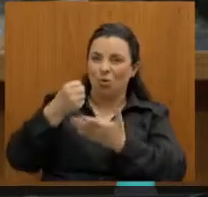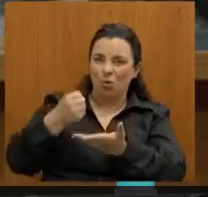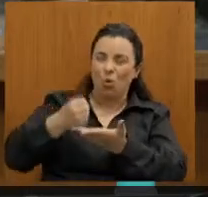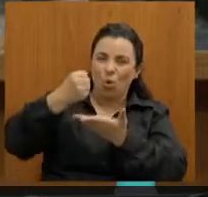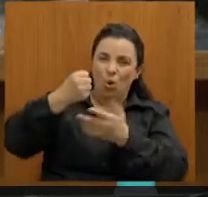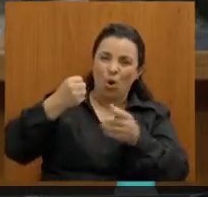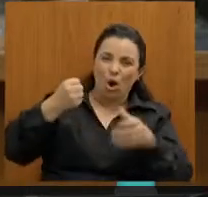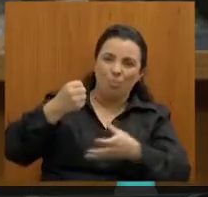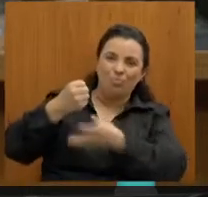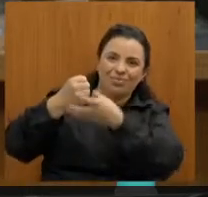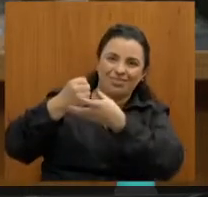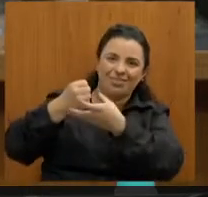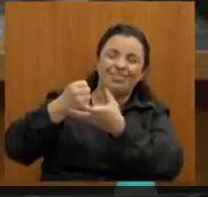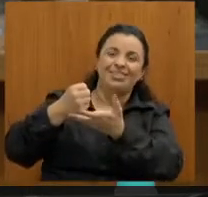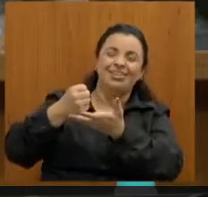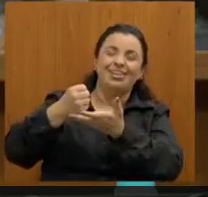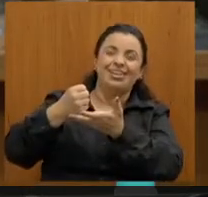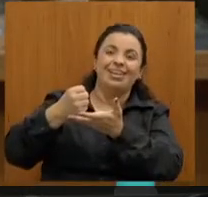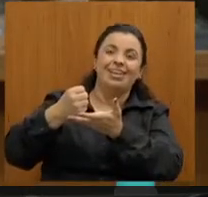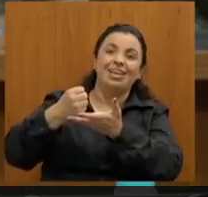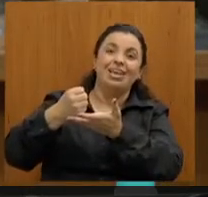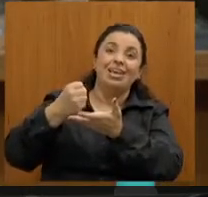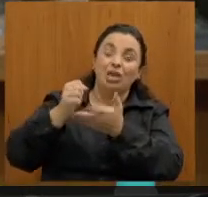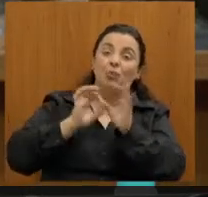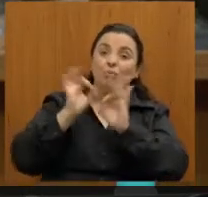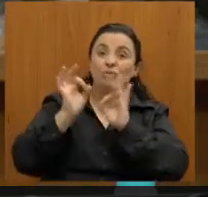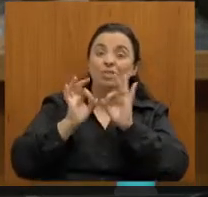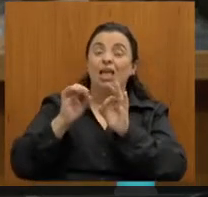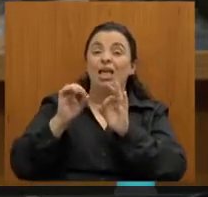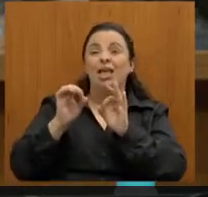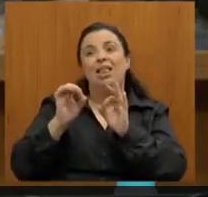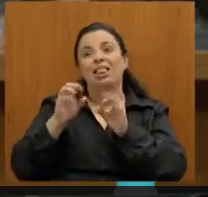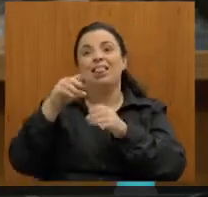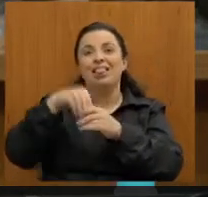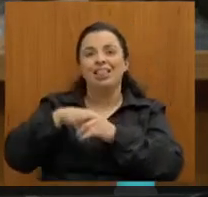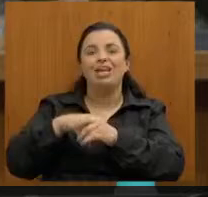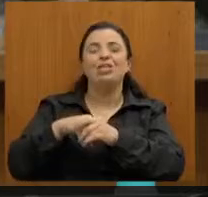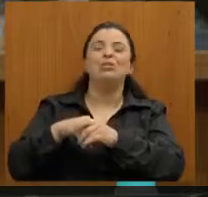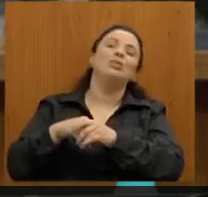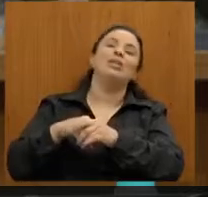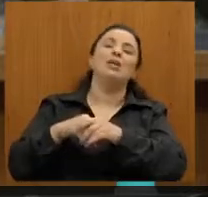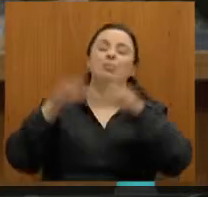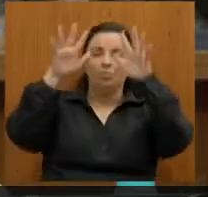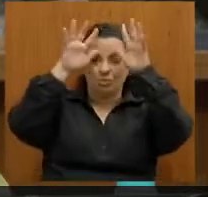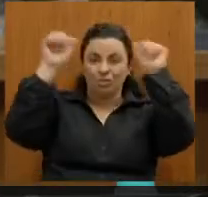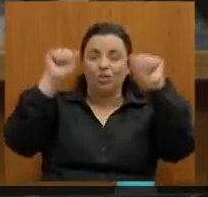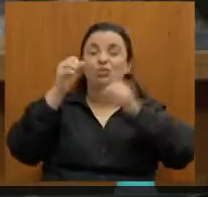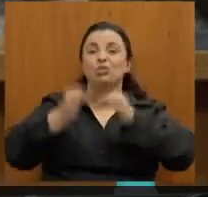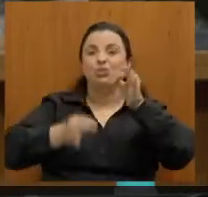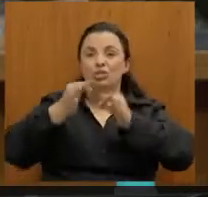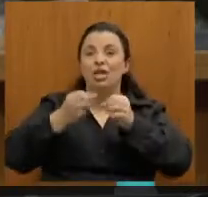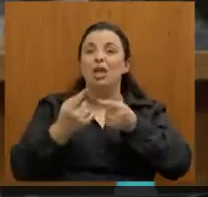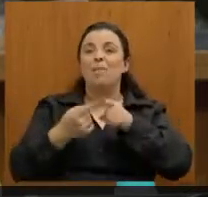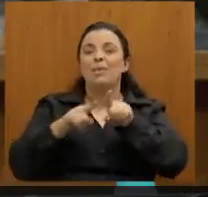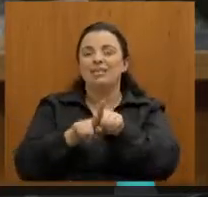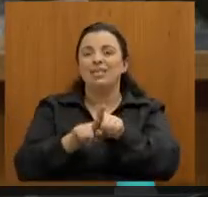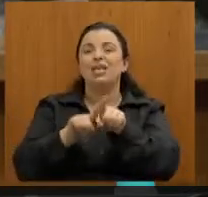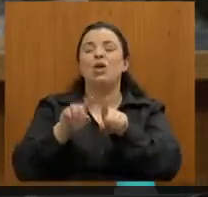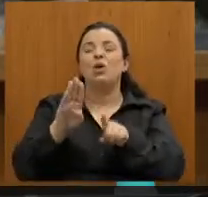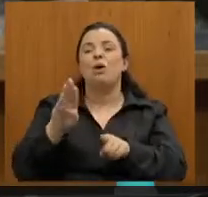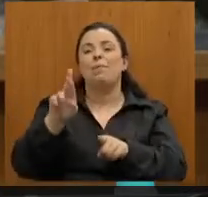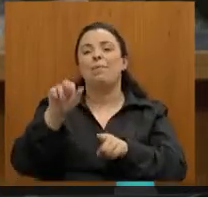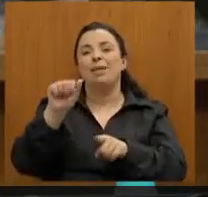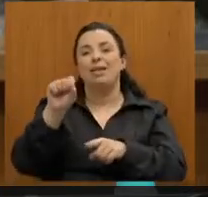porta-copos produzido pelo tribunal de justiça em parceria com a abrasel que nos coloca no